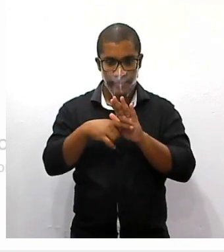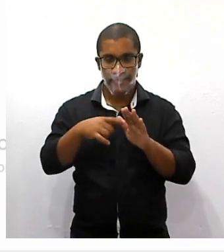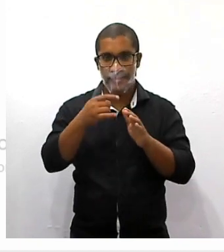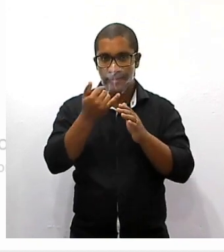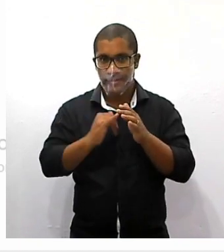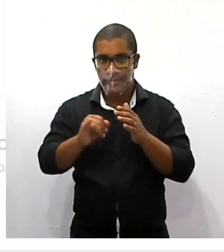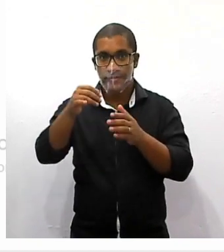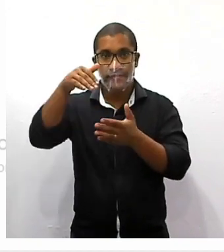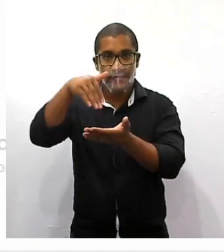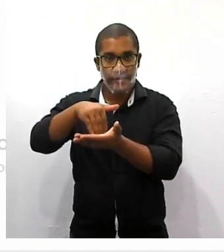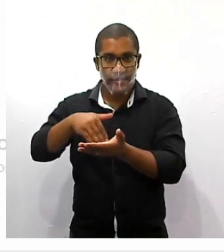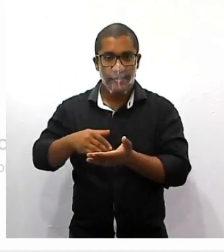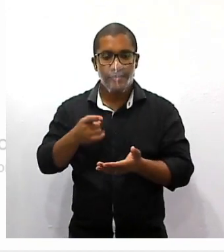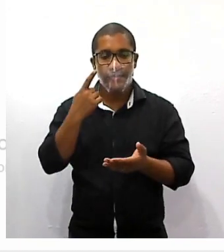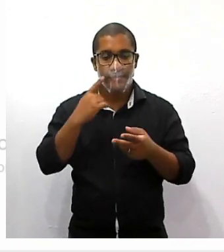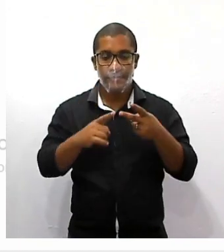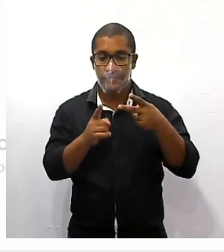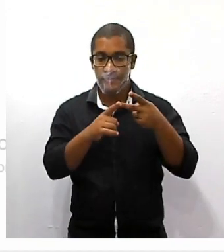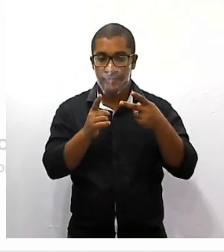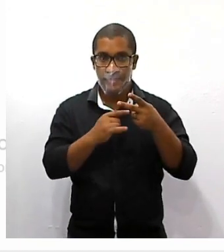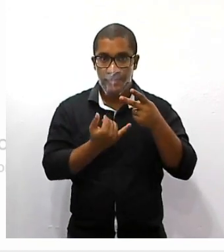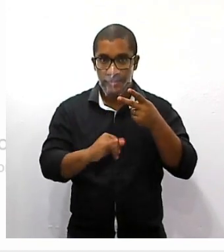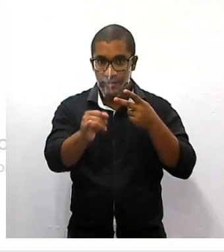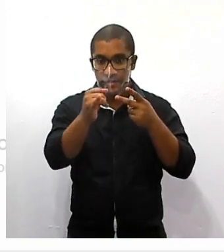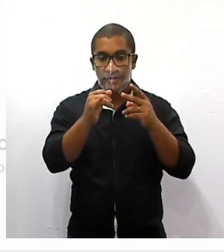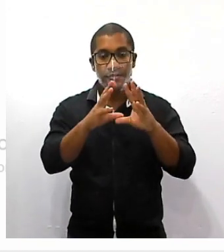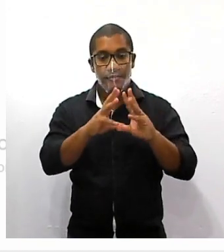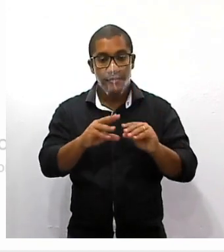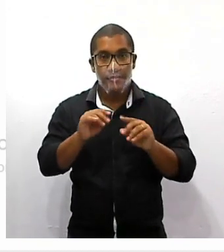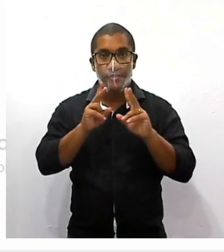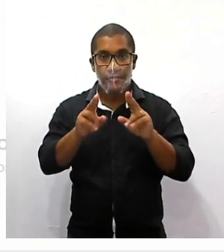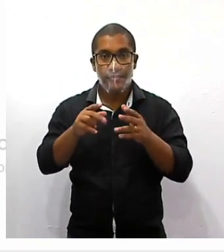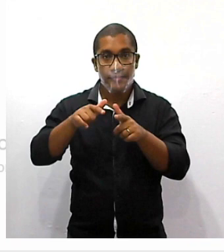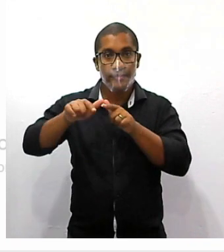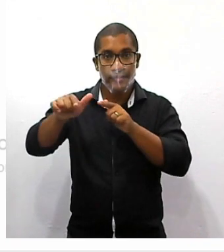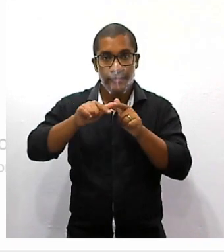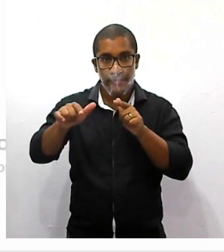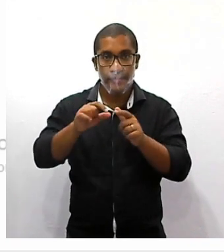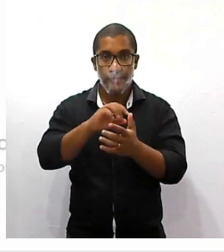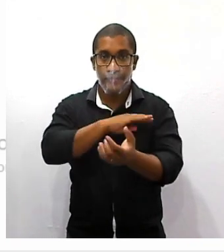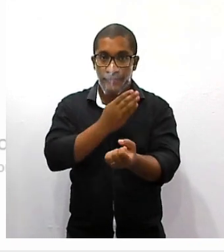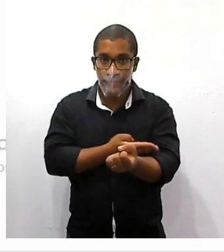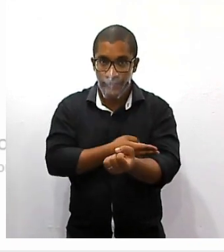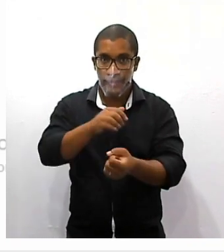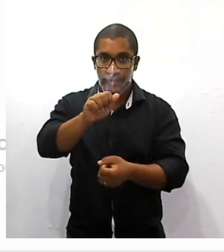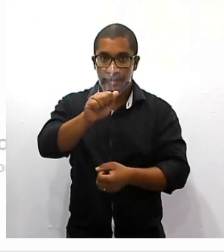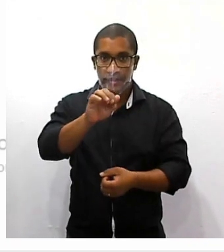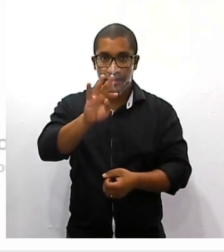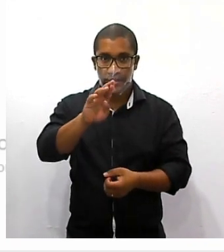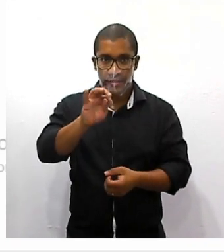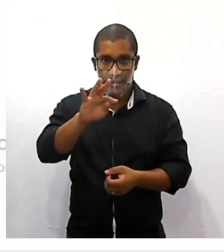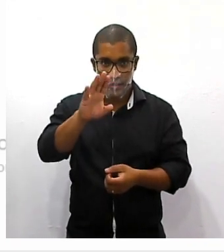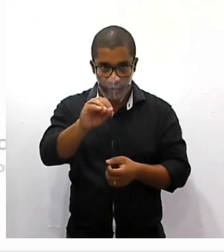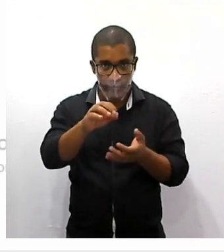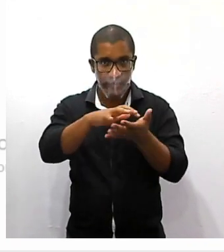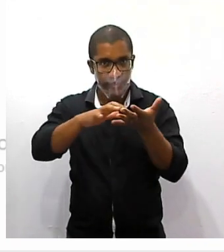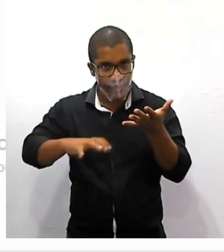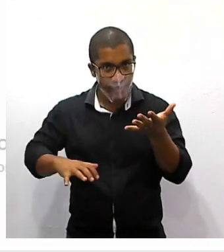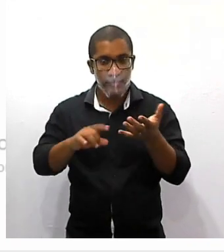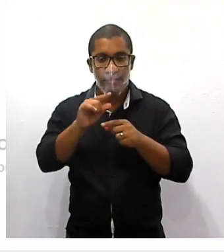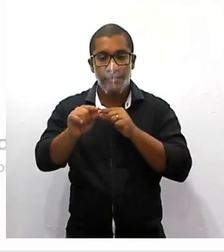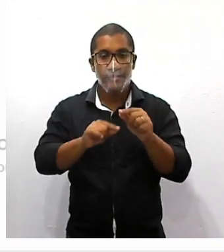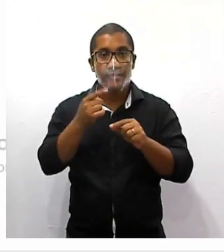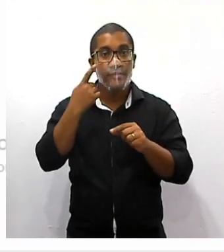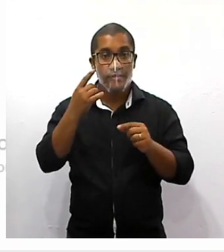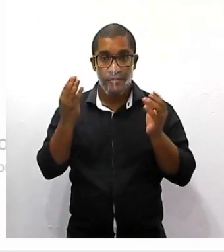energia dissipada é igual ao trabalho da força de atrito. E esse trabalho da força de atrito, eu já vou